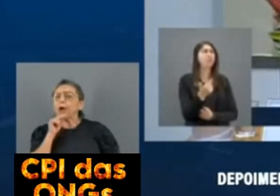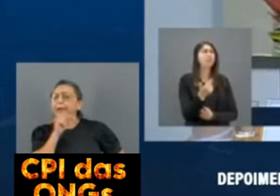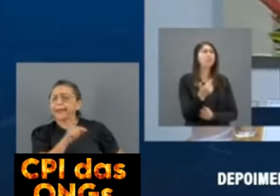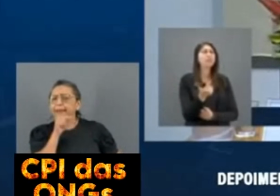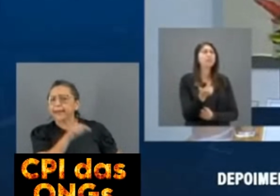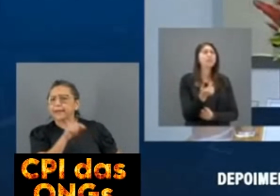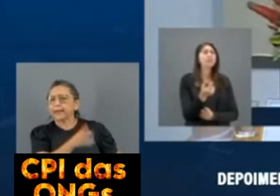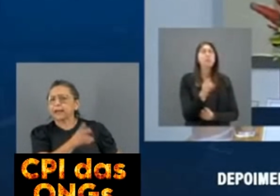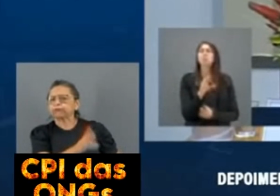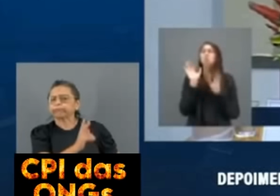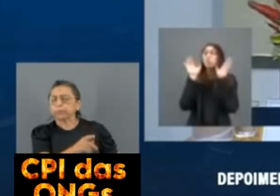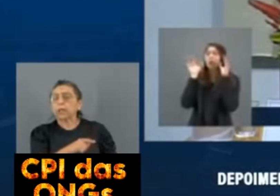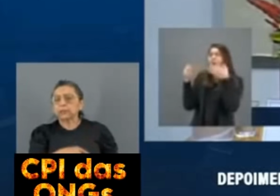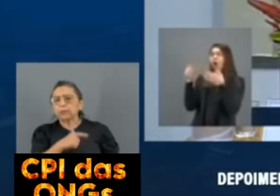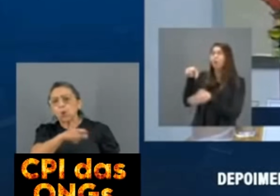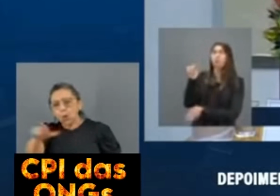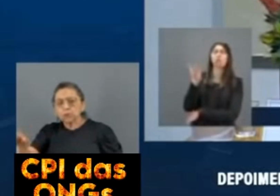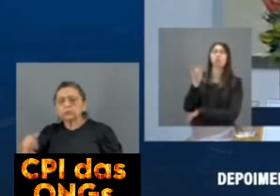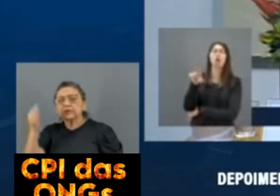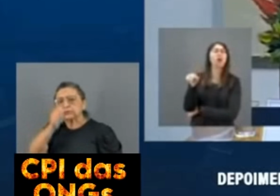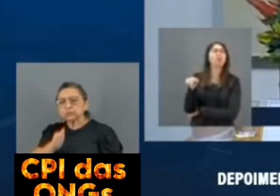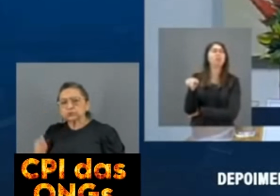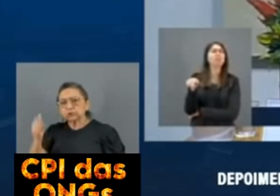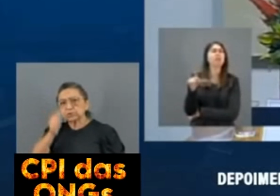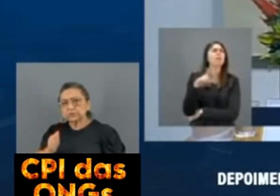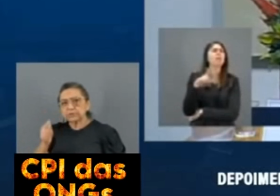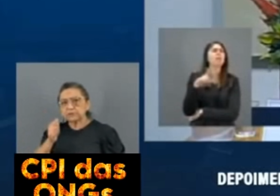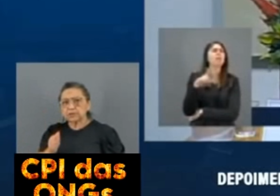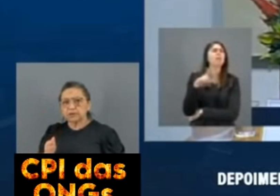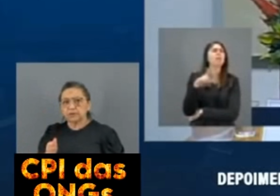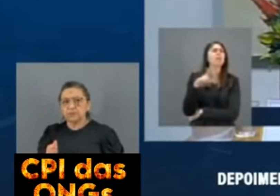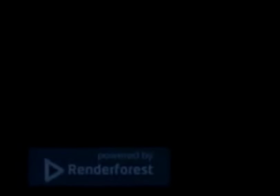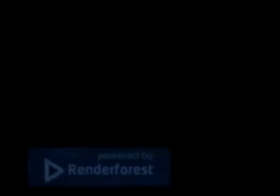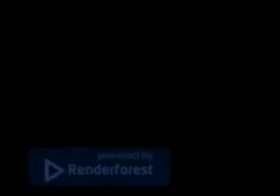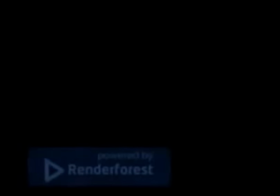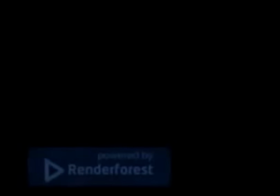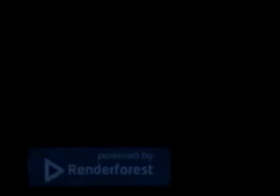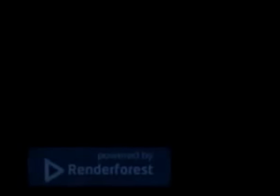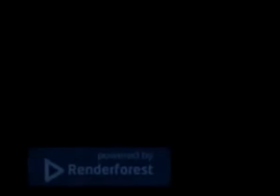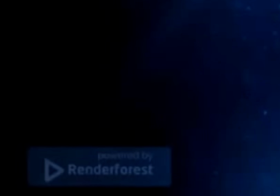Por que só com ela? Só com ela. Temos associações.